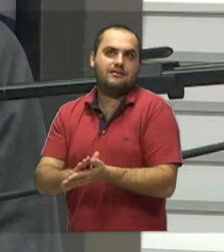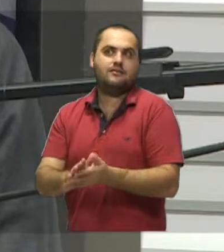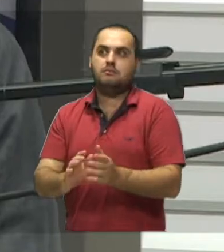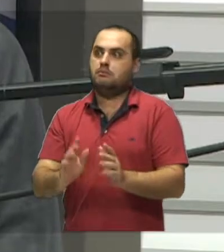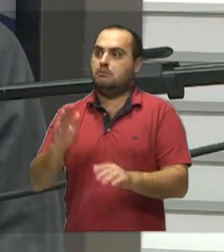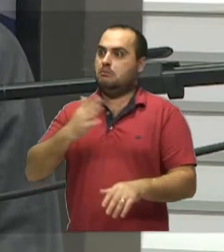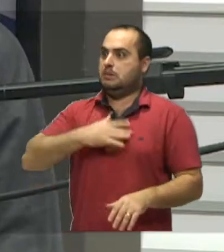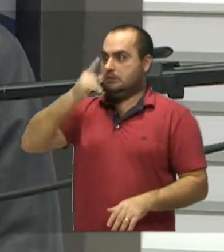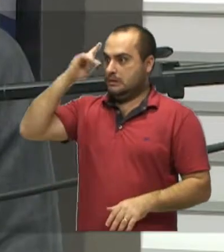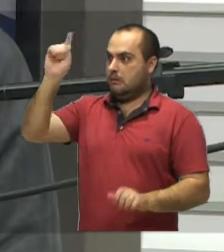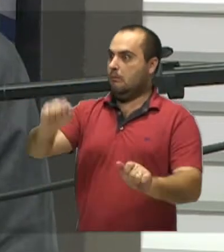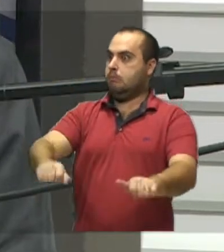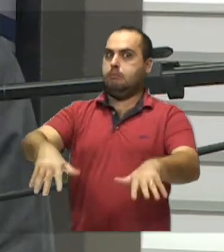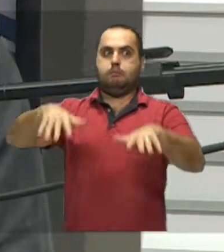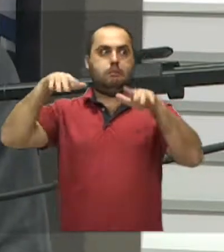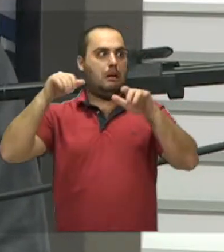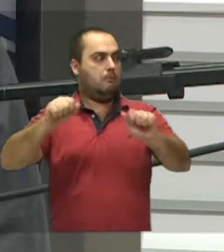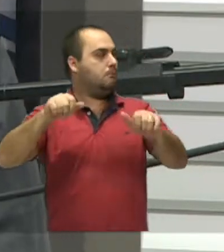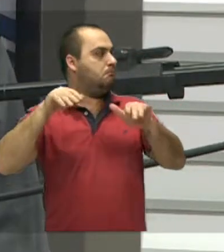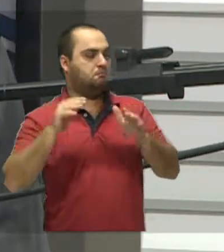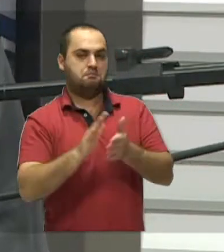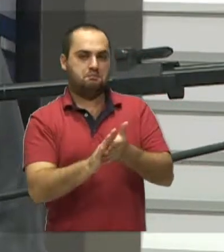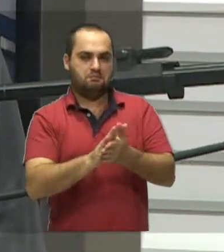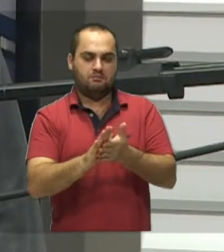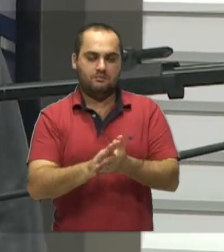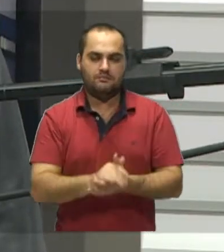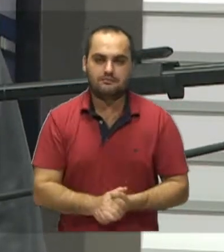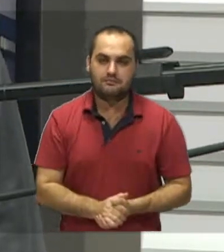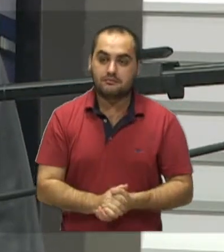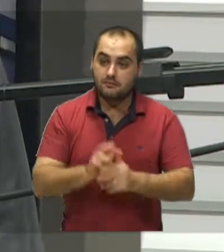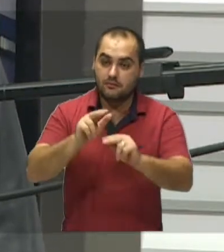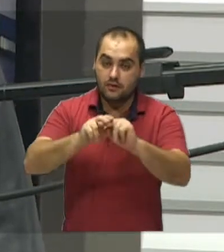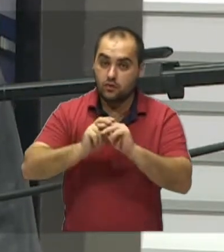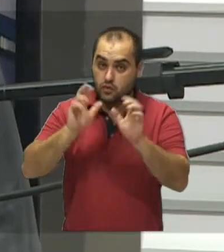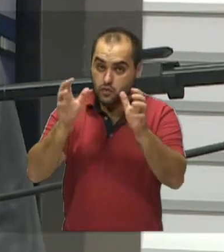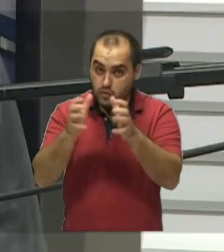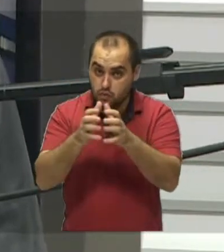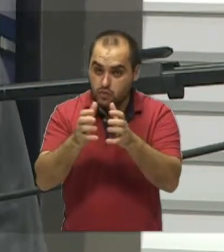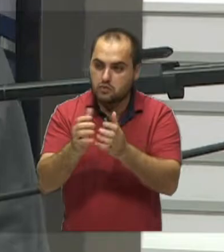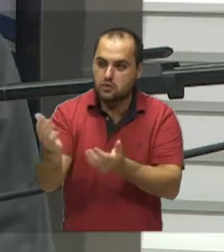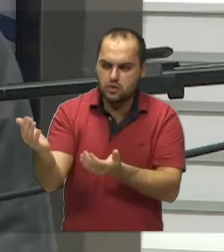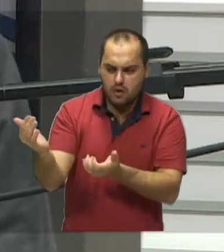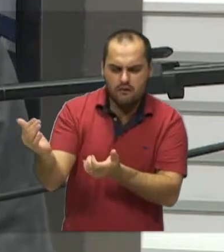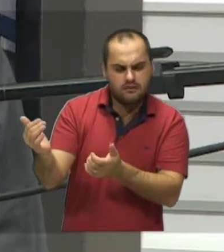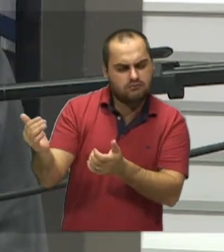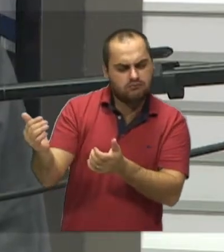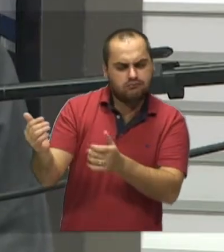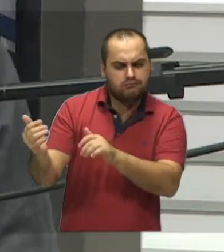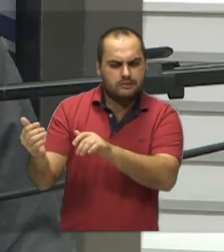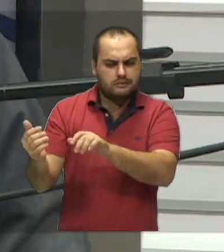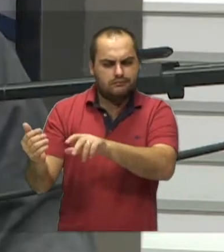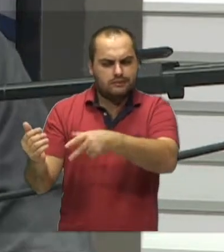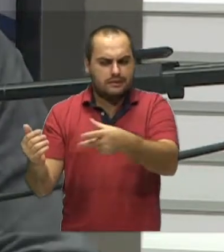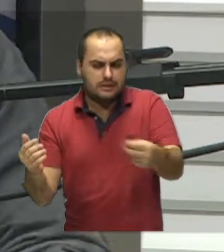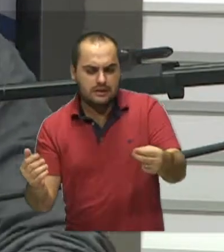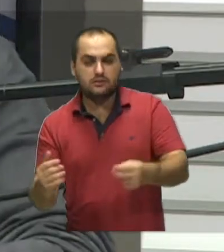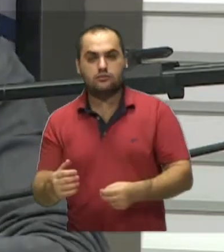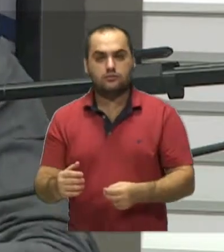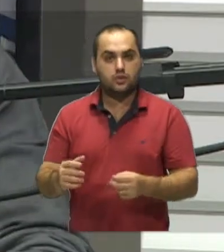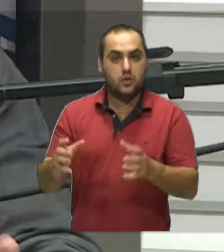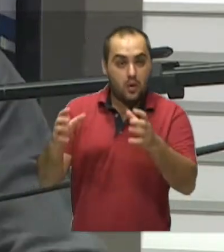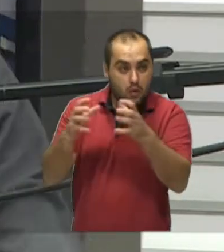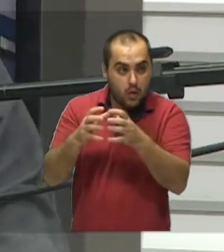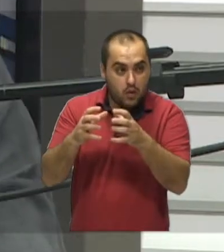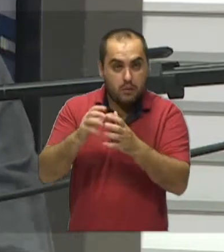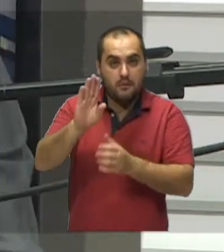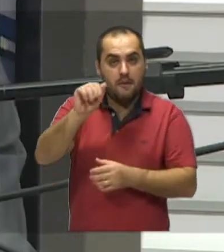enfim... E aí, o grupo de jovens, eu meio que fui deixando, a banda terminou também pelas circunstâncias, cada um meio